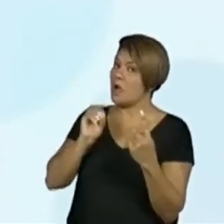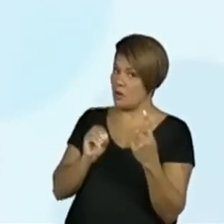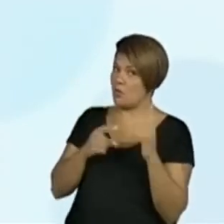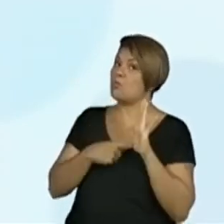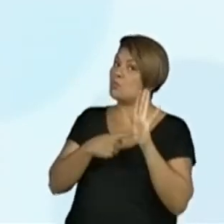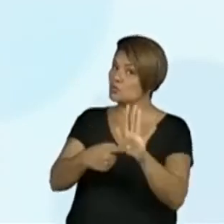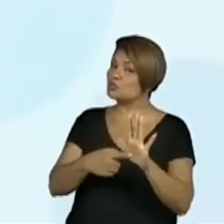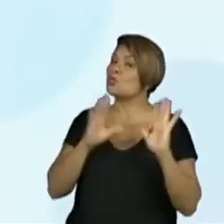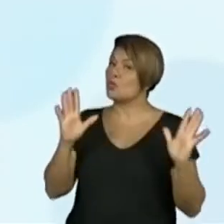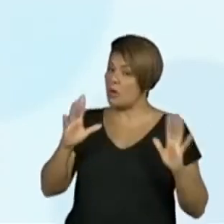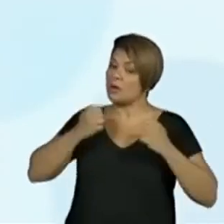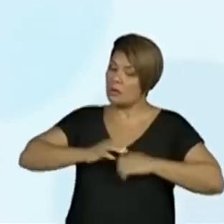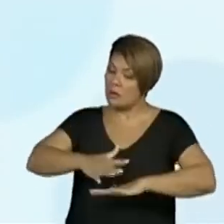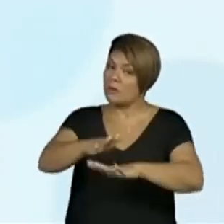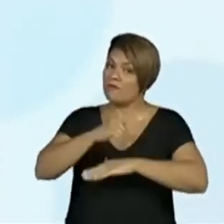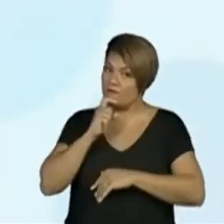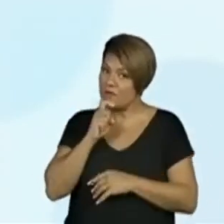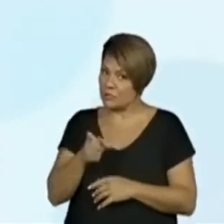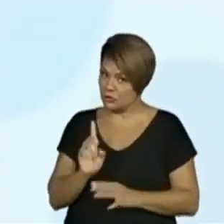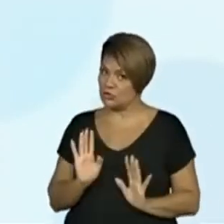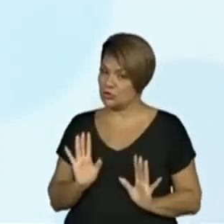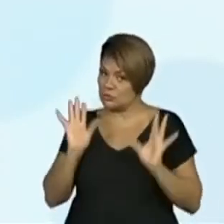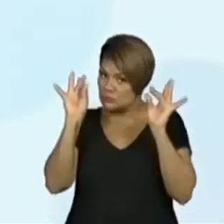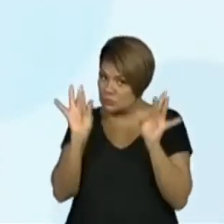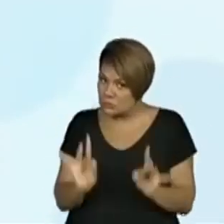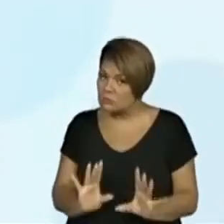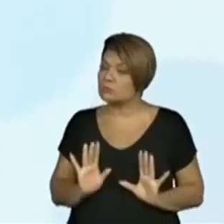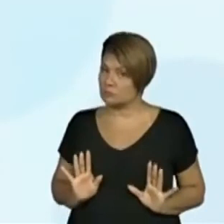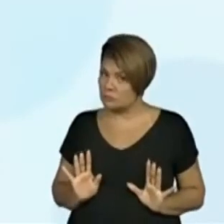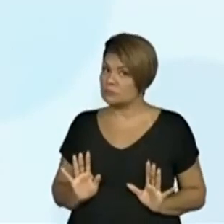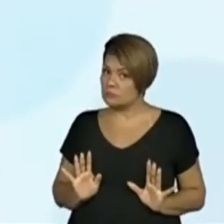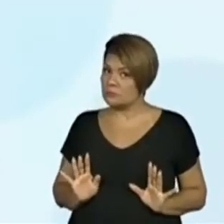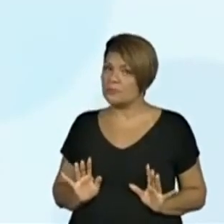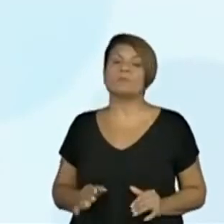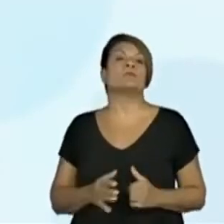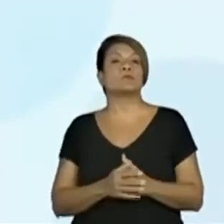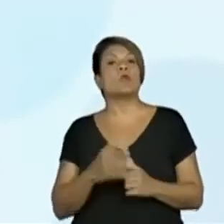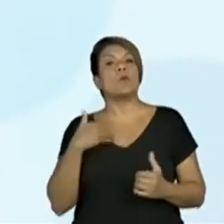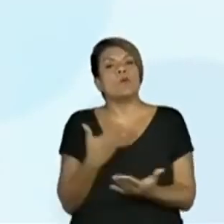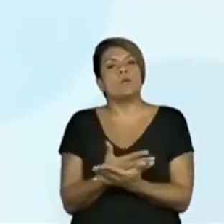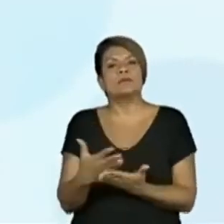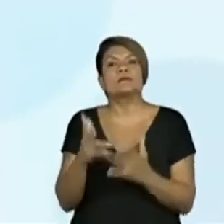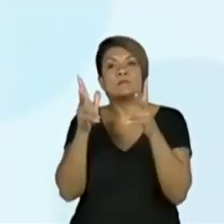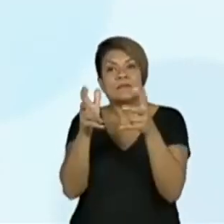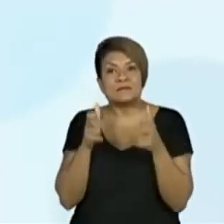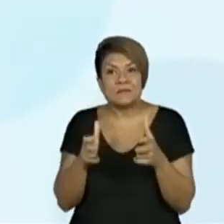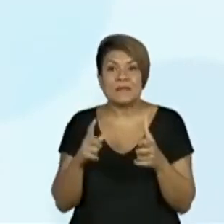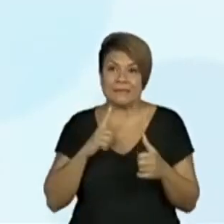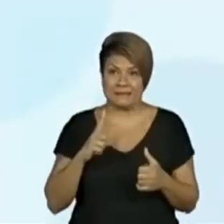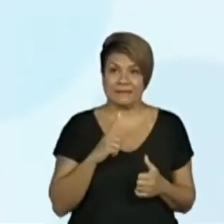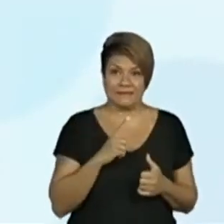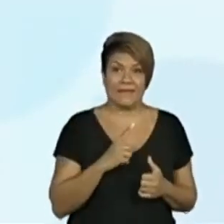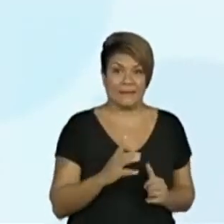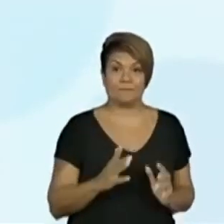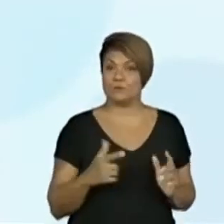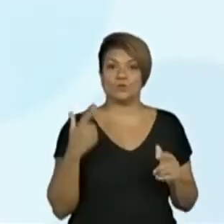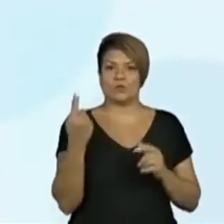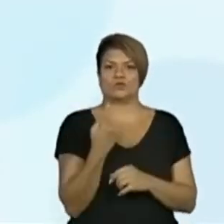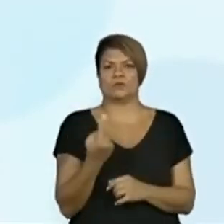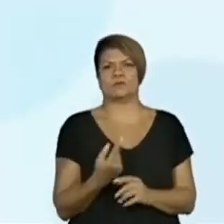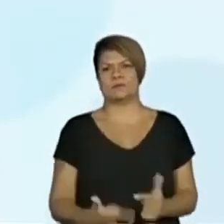lindo do reino do Lago Verde. Olha só, eu comecei a perceber, ele está no cenário, ele não está